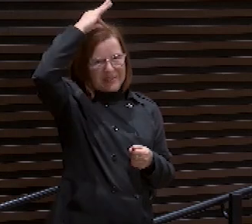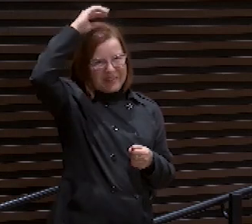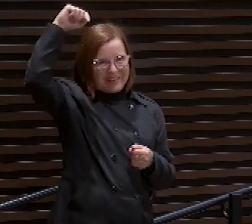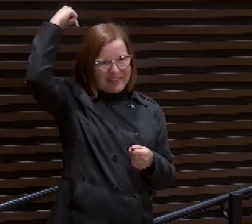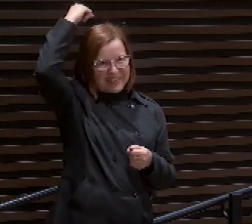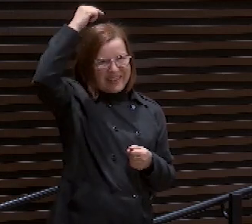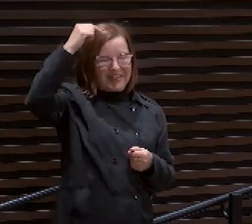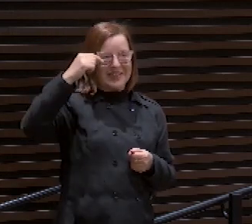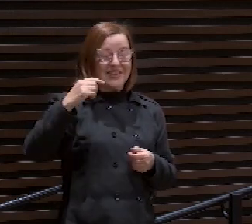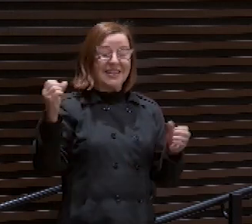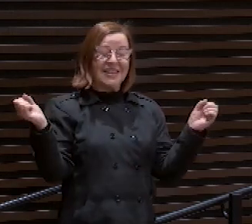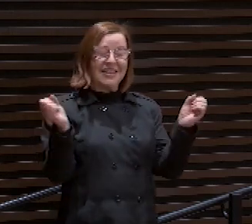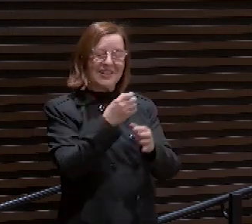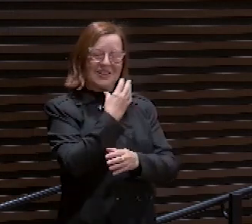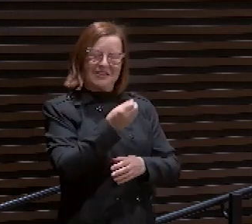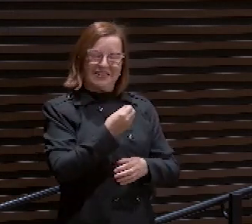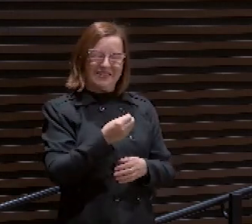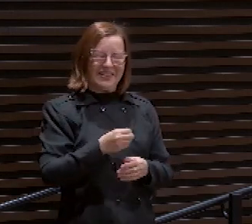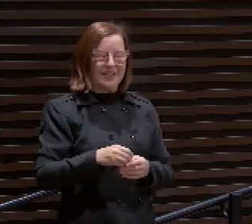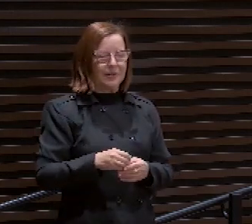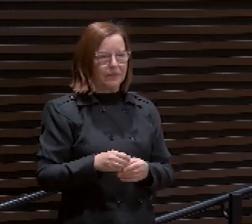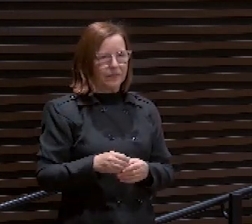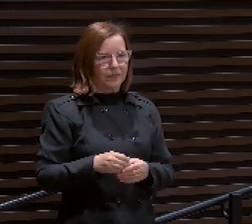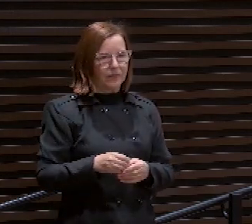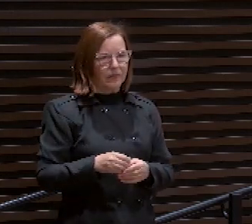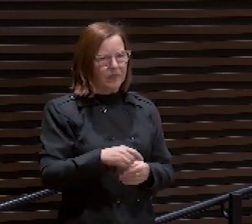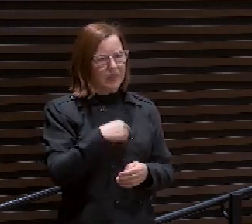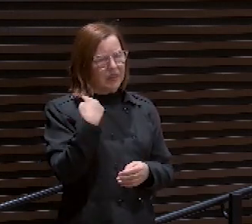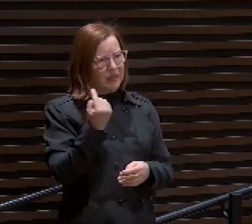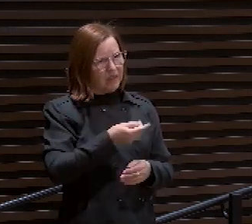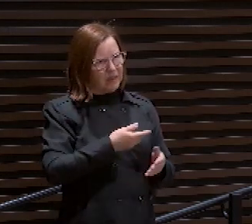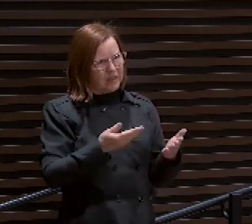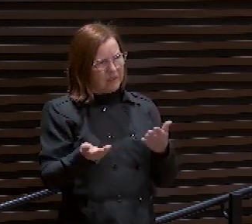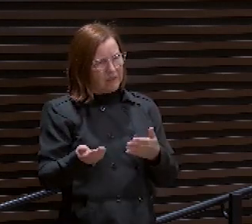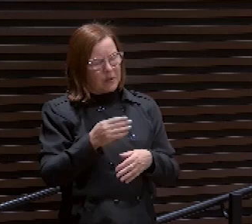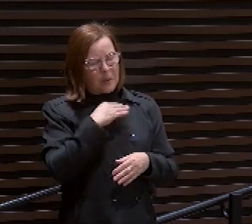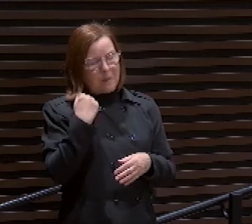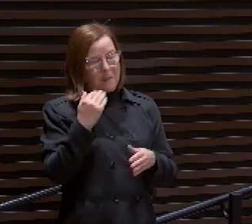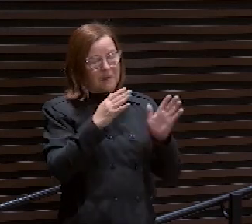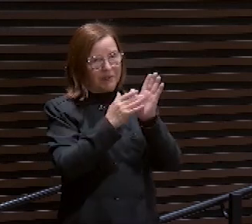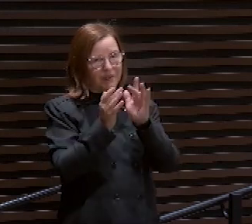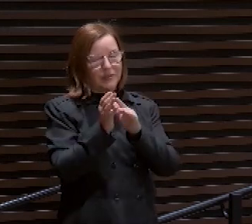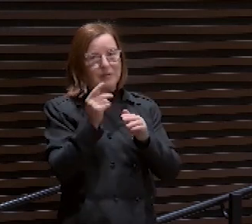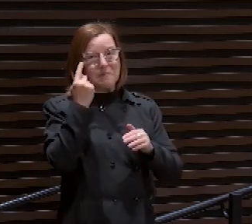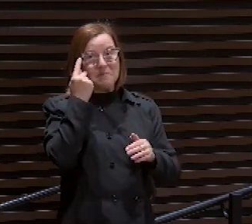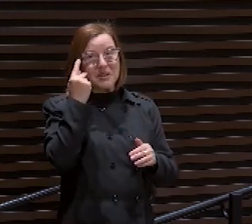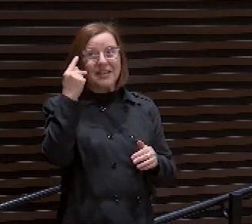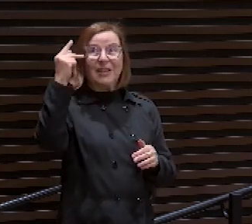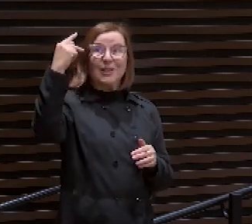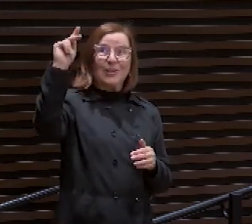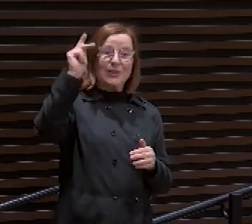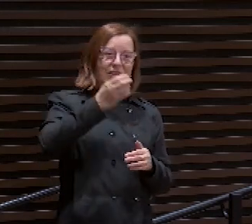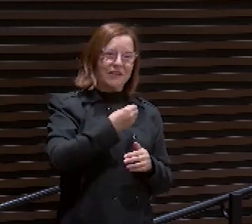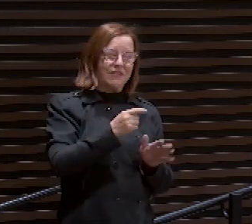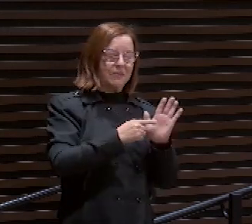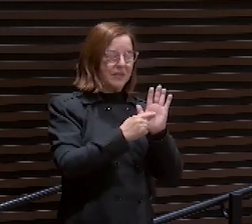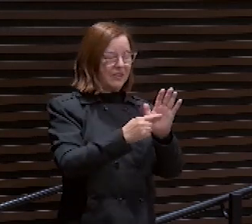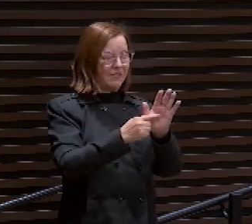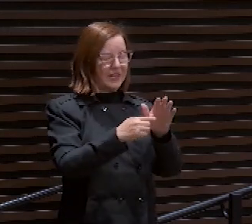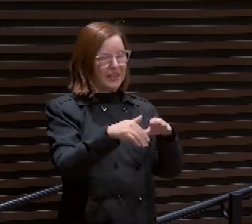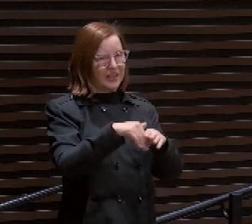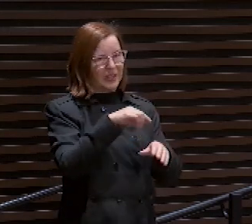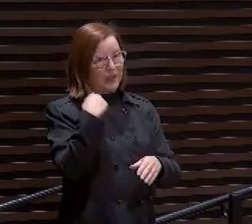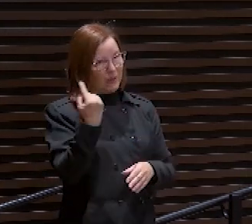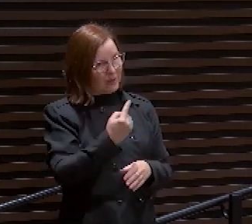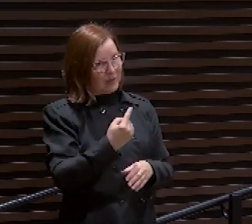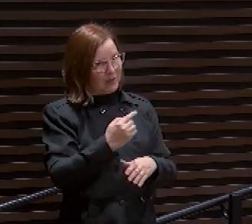possível. Será que nós temos levado o morrer de Jesus para que a sua vida se manifeste em nós? Mais da tua